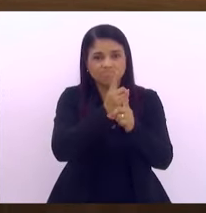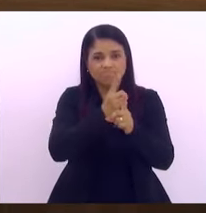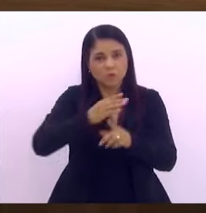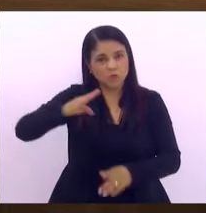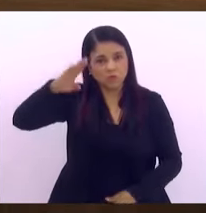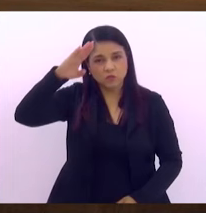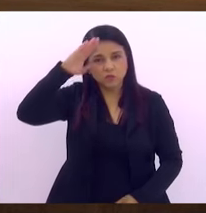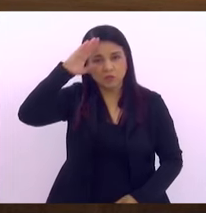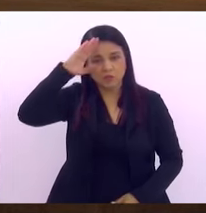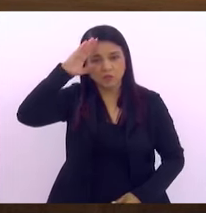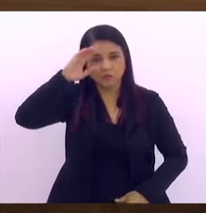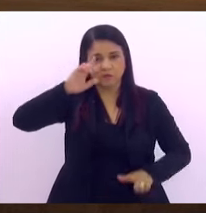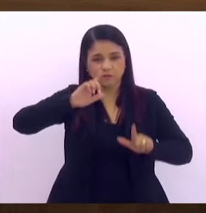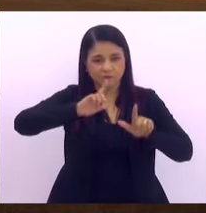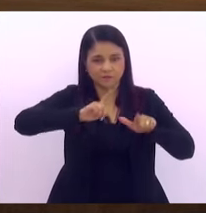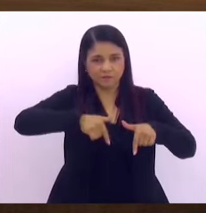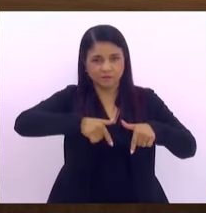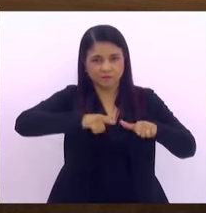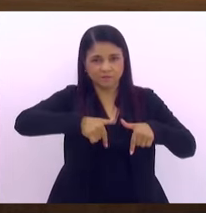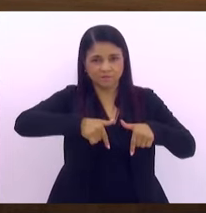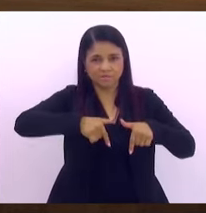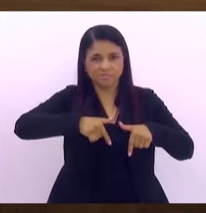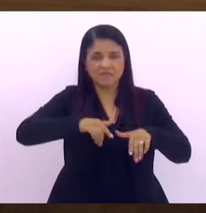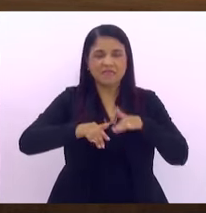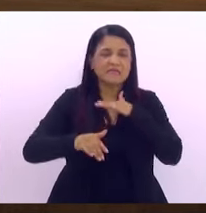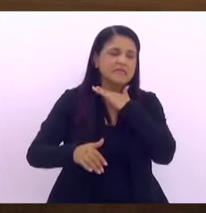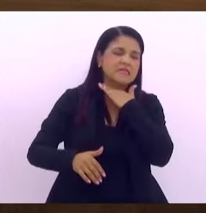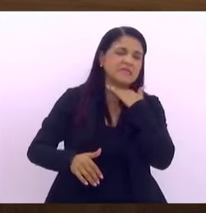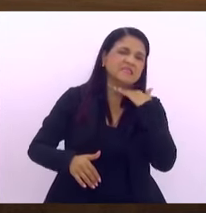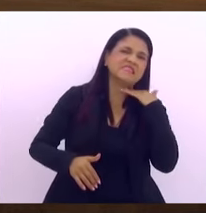israelenses, alguns com a cabeça decepada,